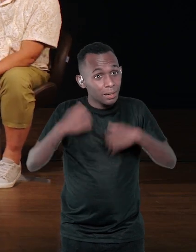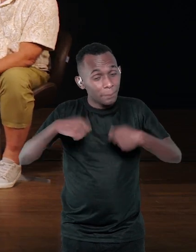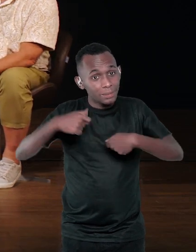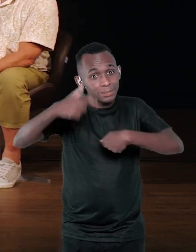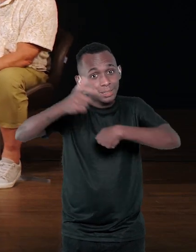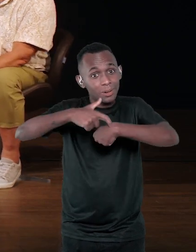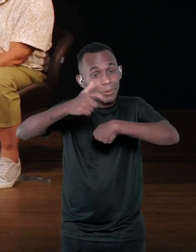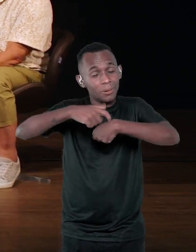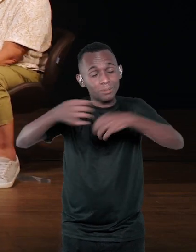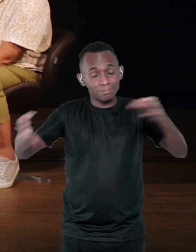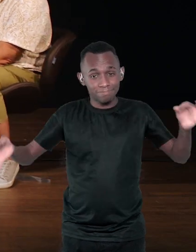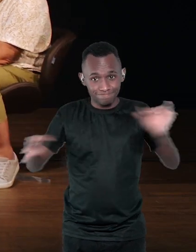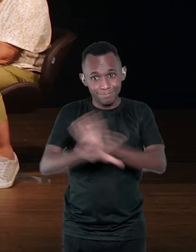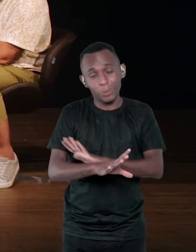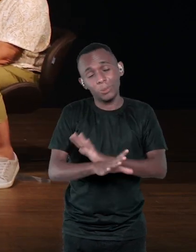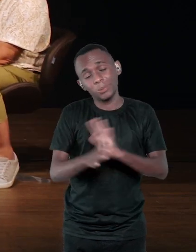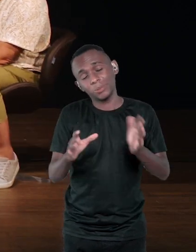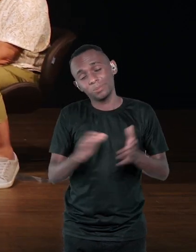tem que encerrar.